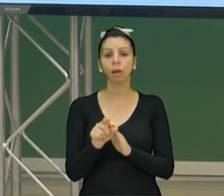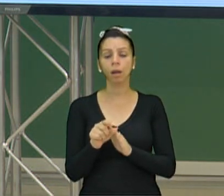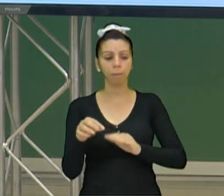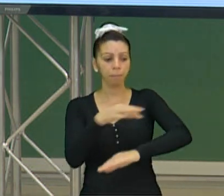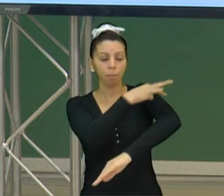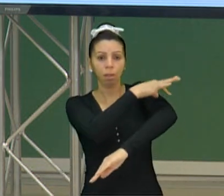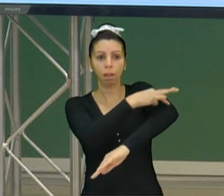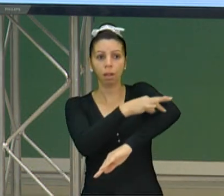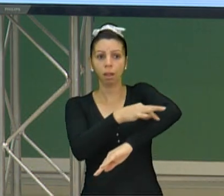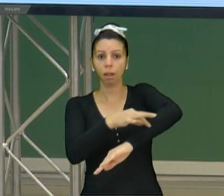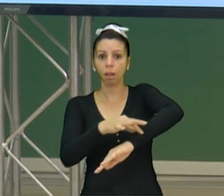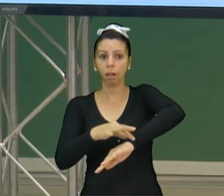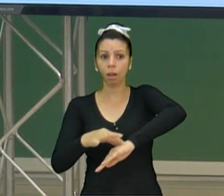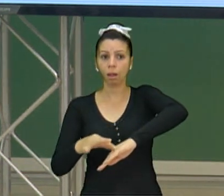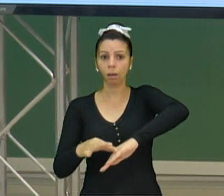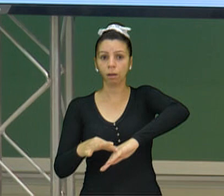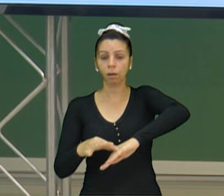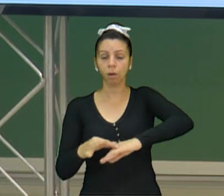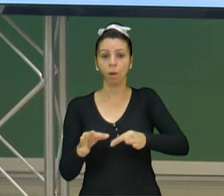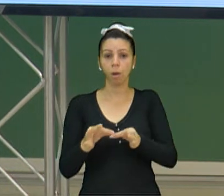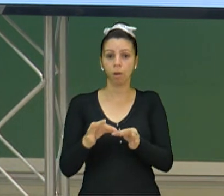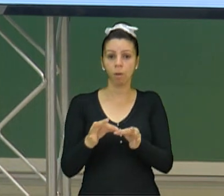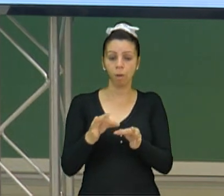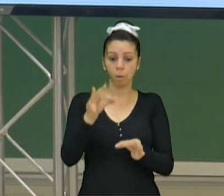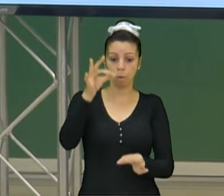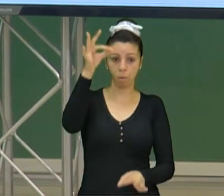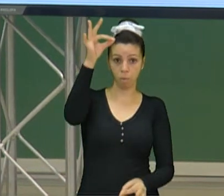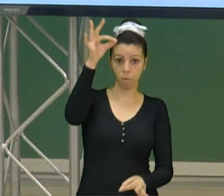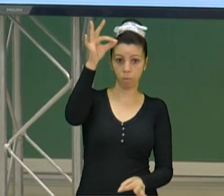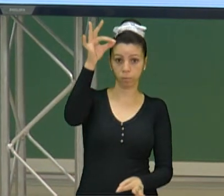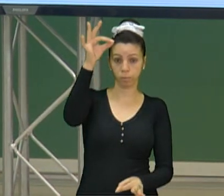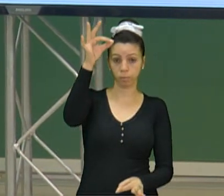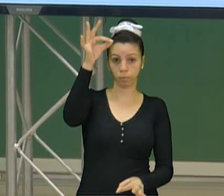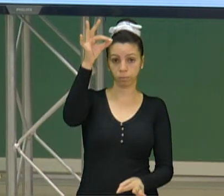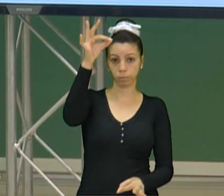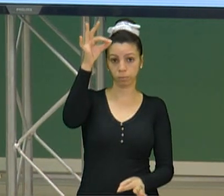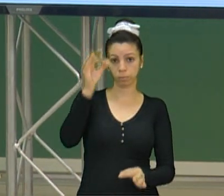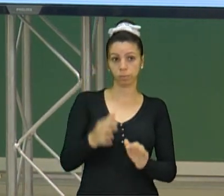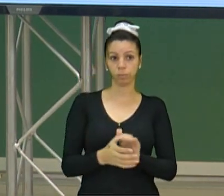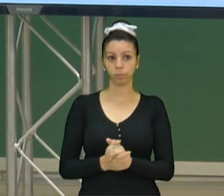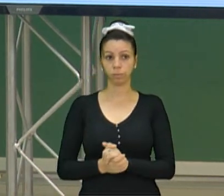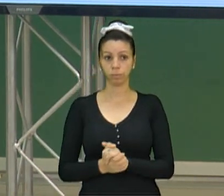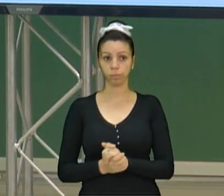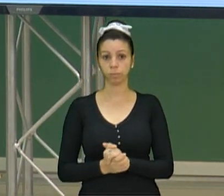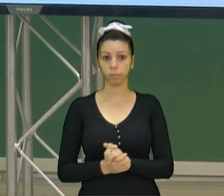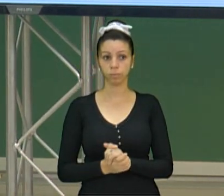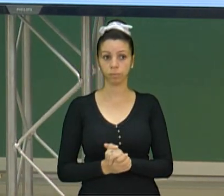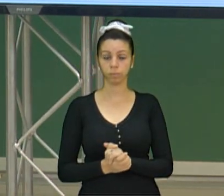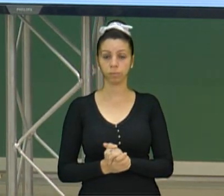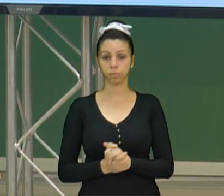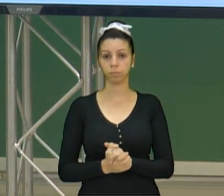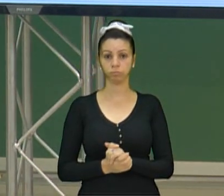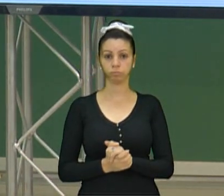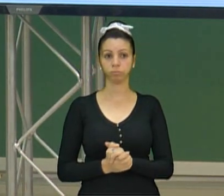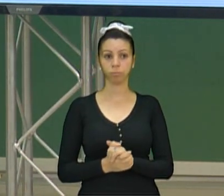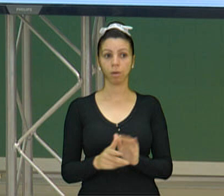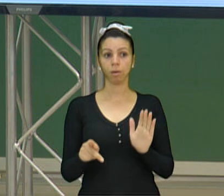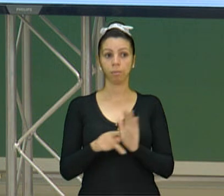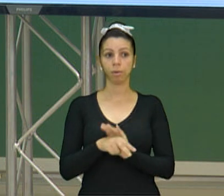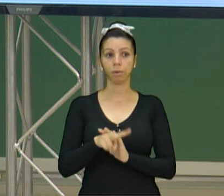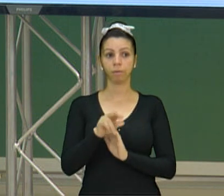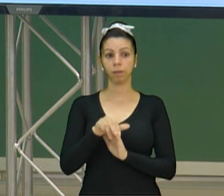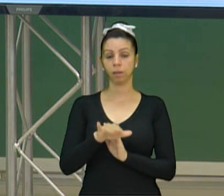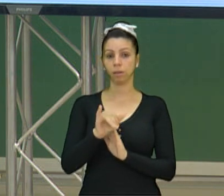longa? Longer, ok? Repara, adjetivo curto, a gente põe o ER. A do Vinícius. Number